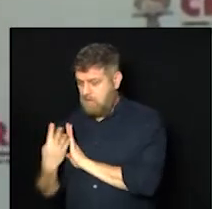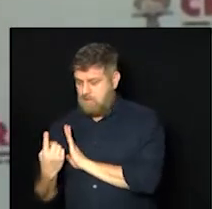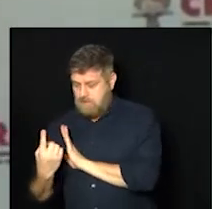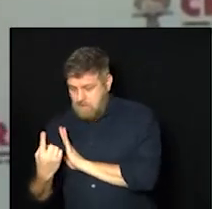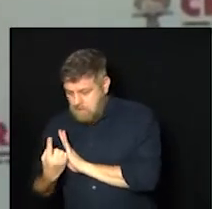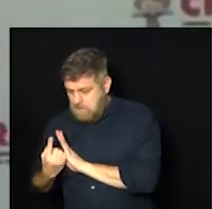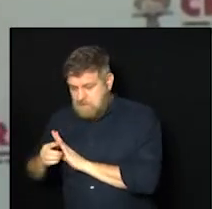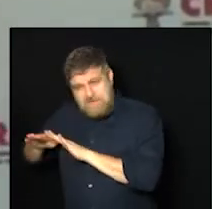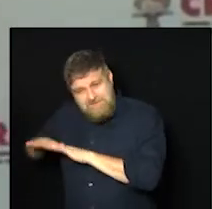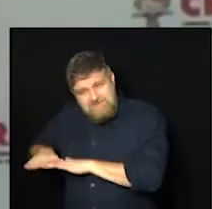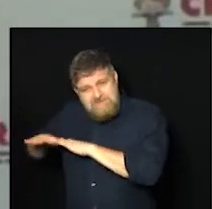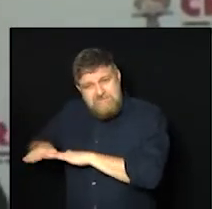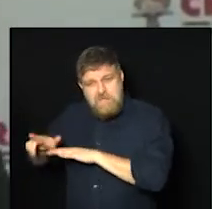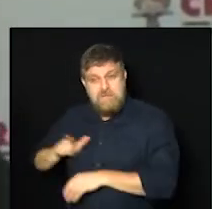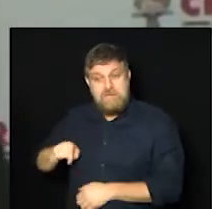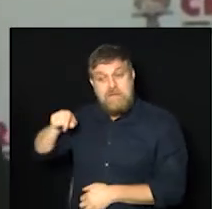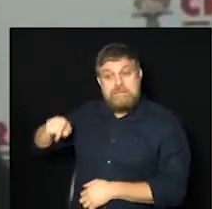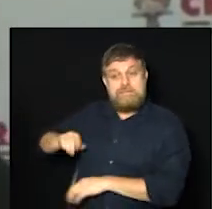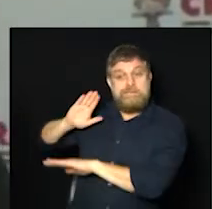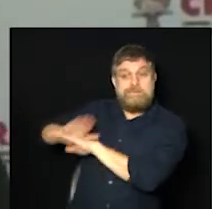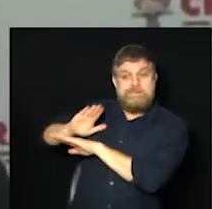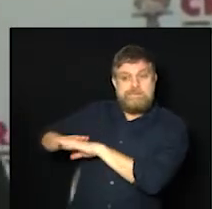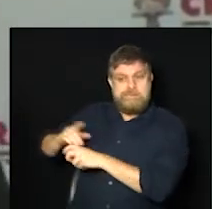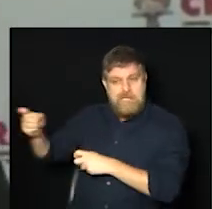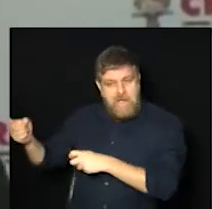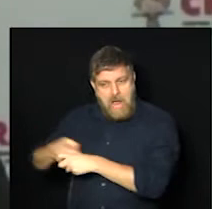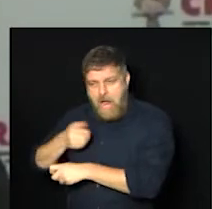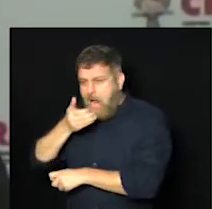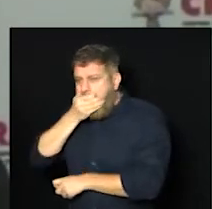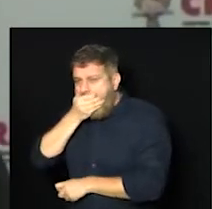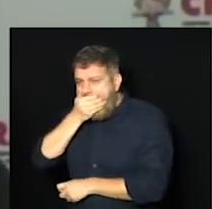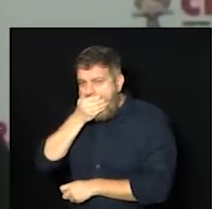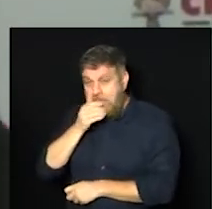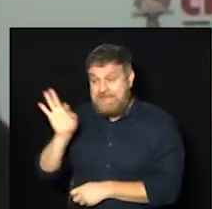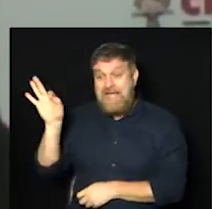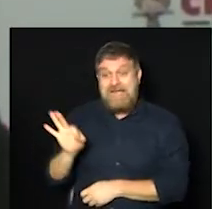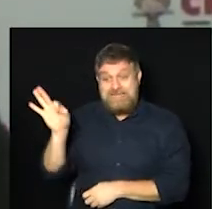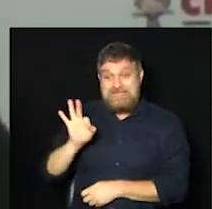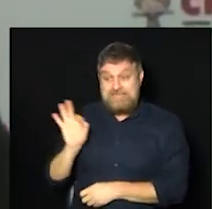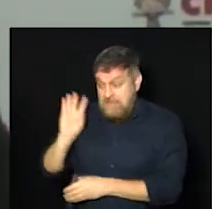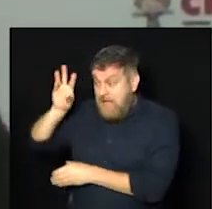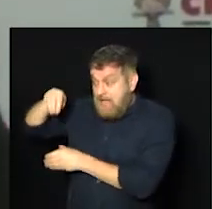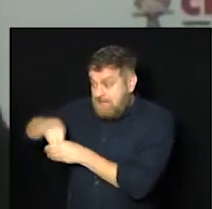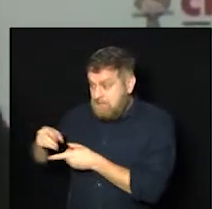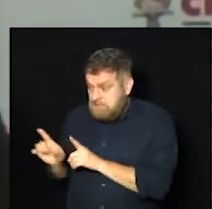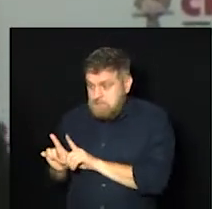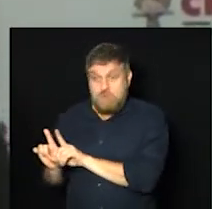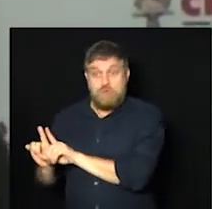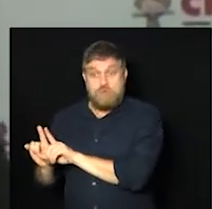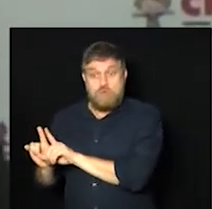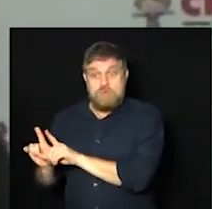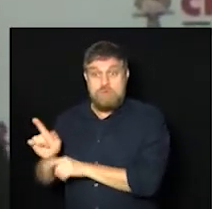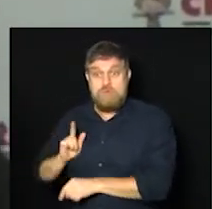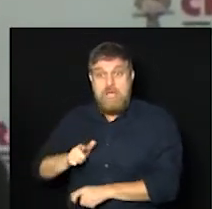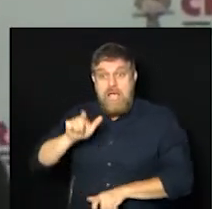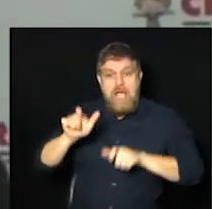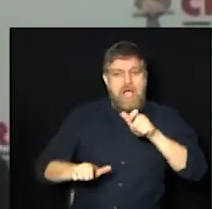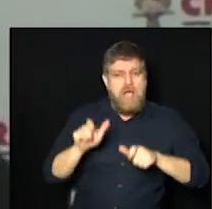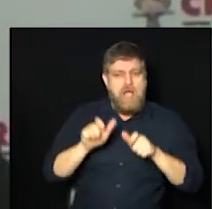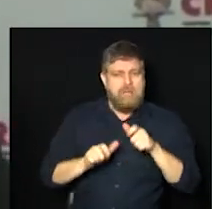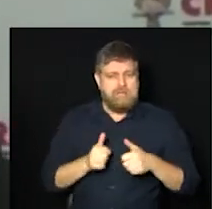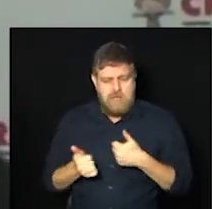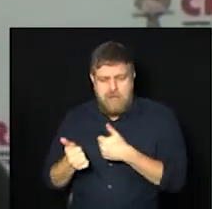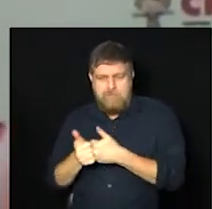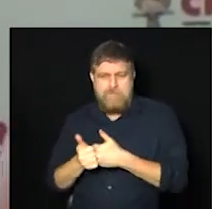de casa, e se o autor da violência, as estatísticas dizem, estão dentro de casa também, as pessoas mais